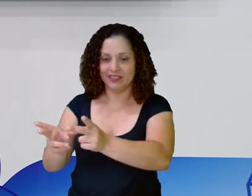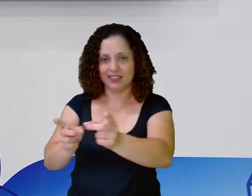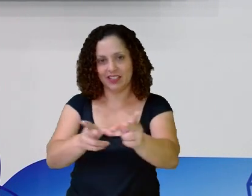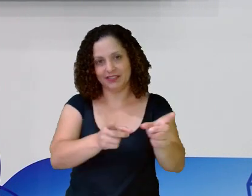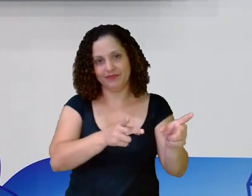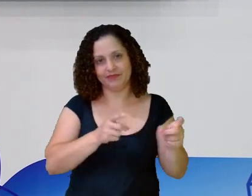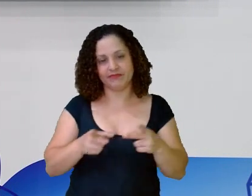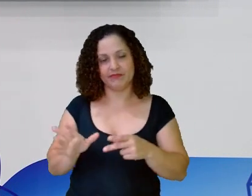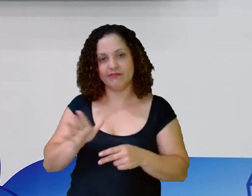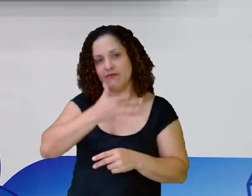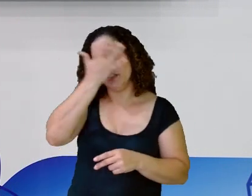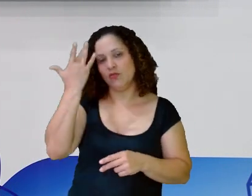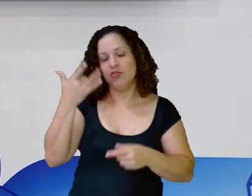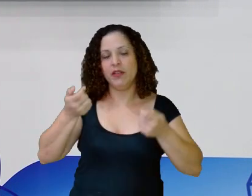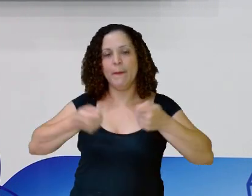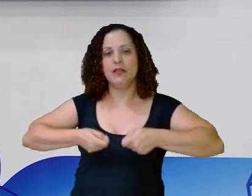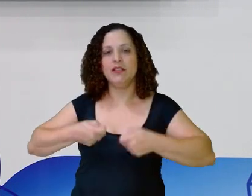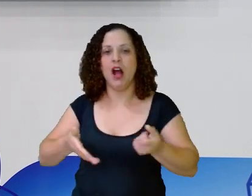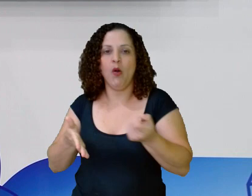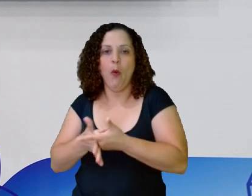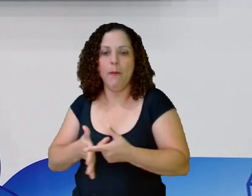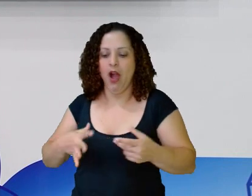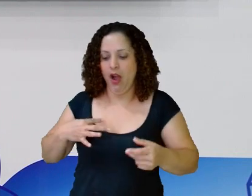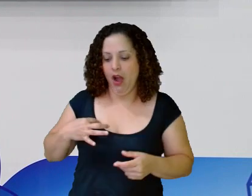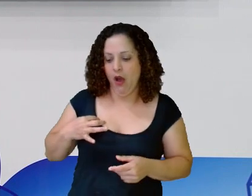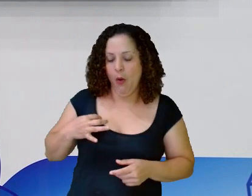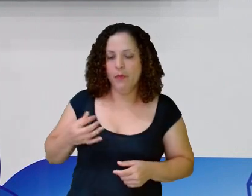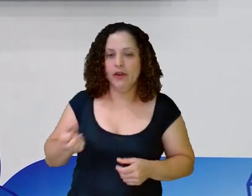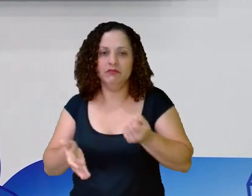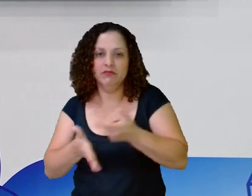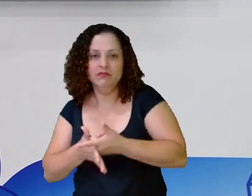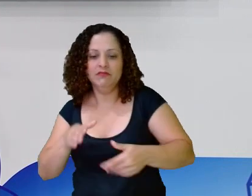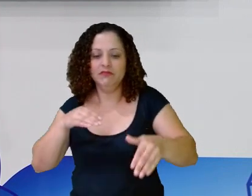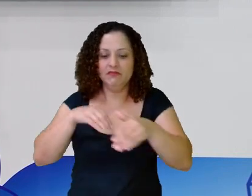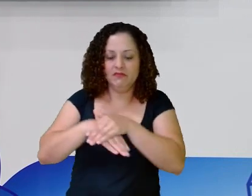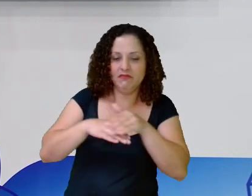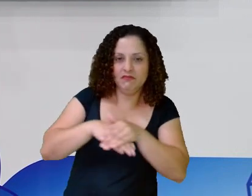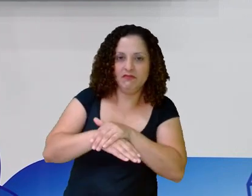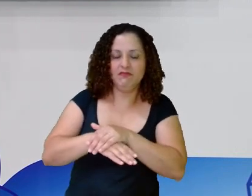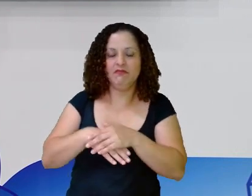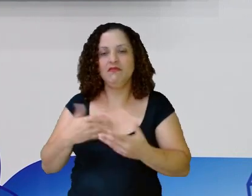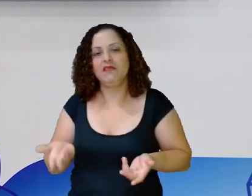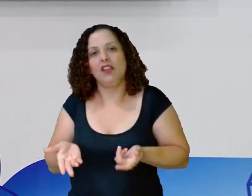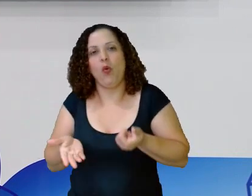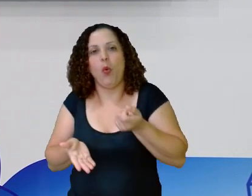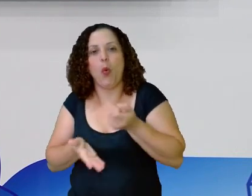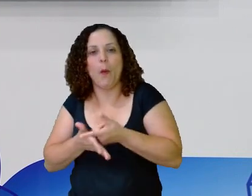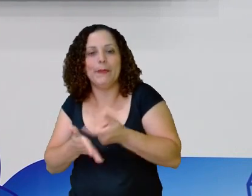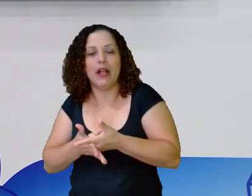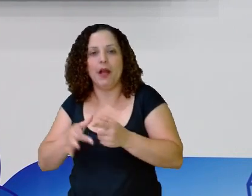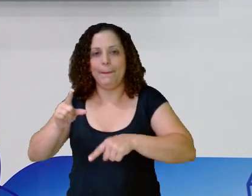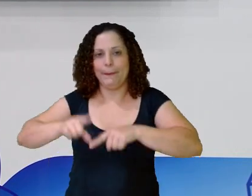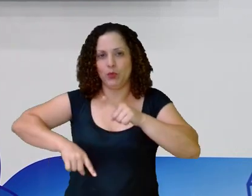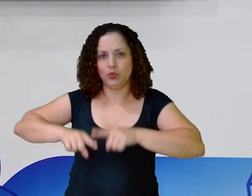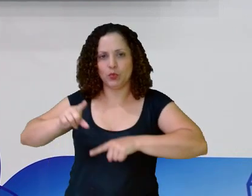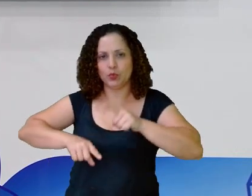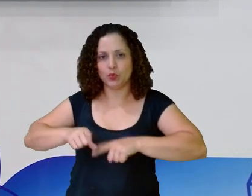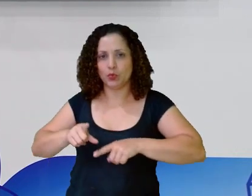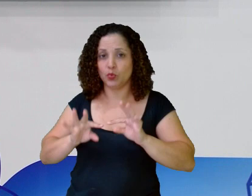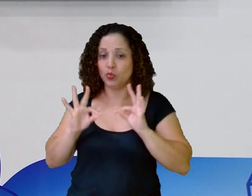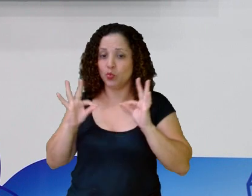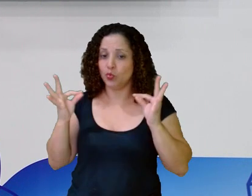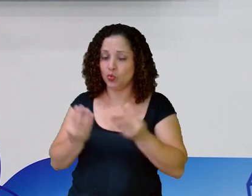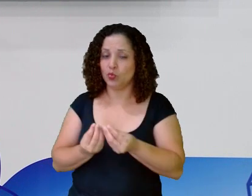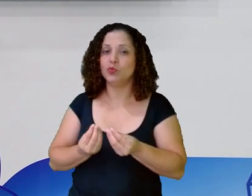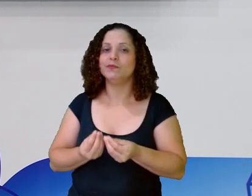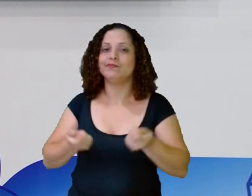pessoas que precisam, por exemplo, comprar uma roupa, comprar um sapato, adquirir um determinado bem, tudo isso vai